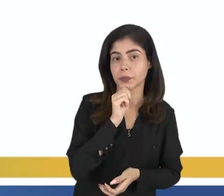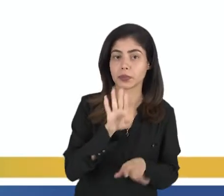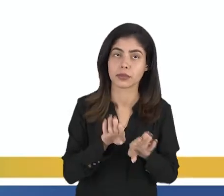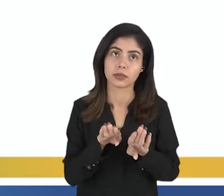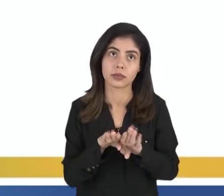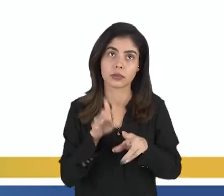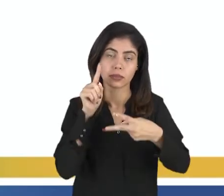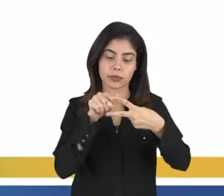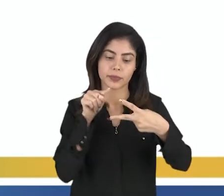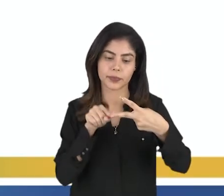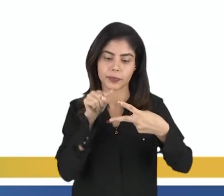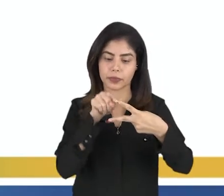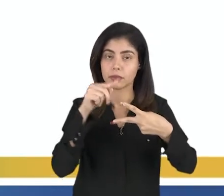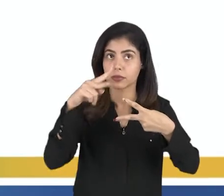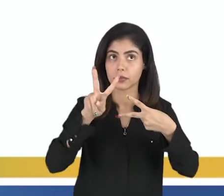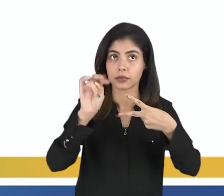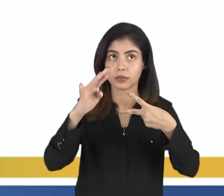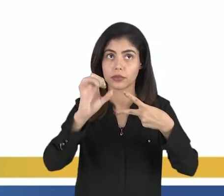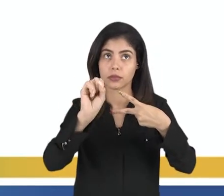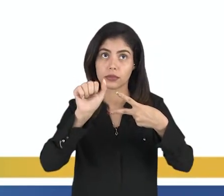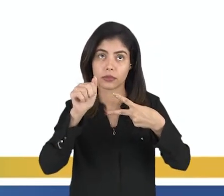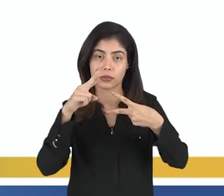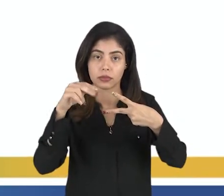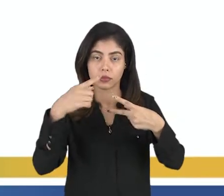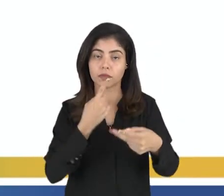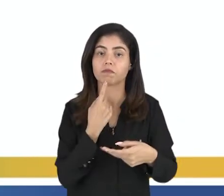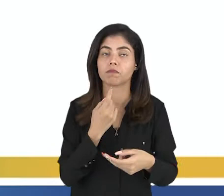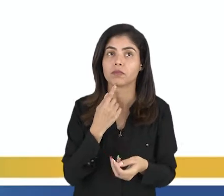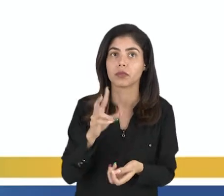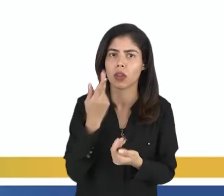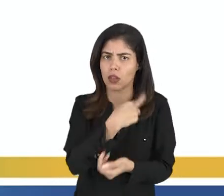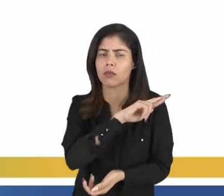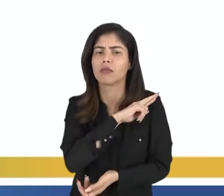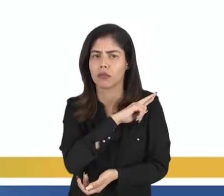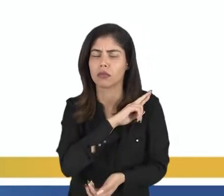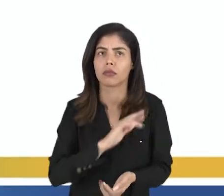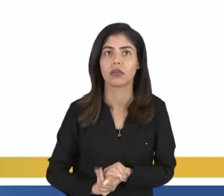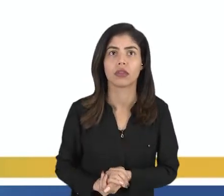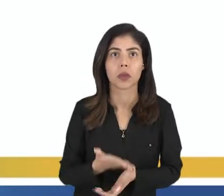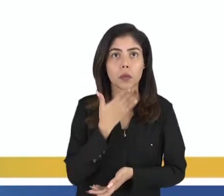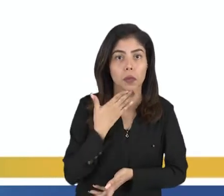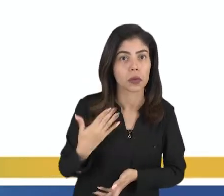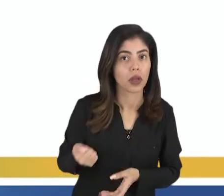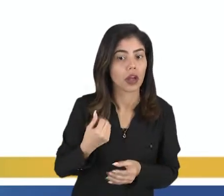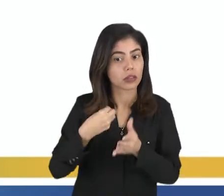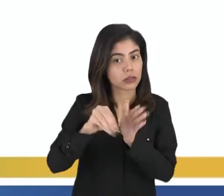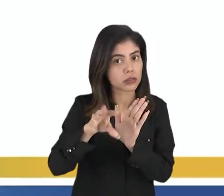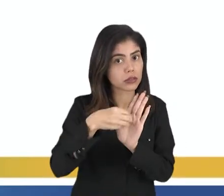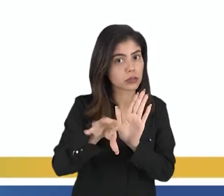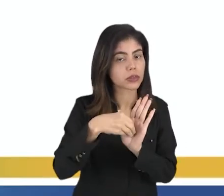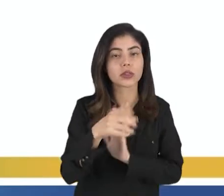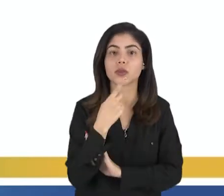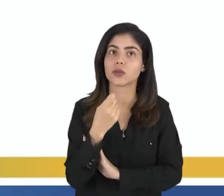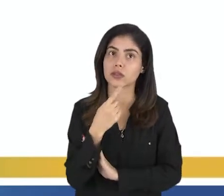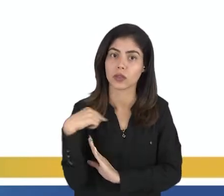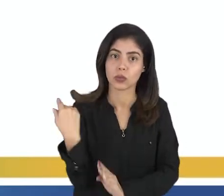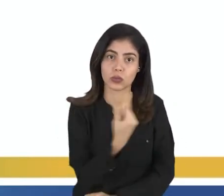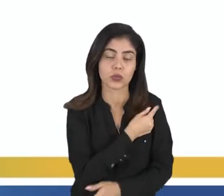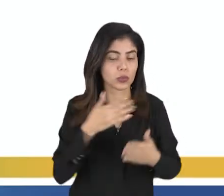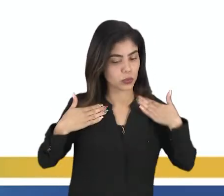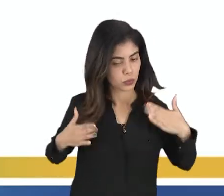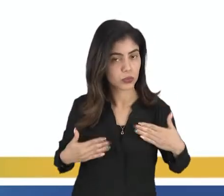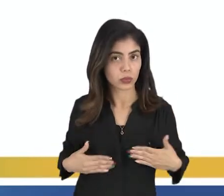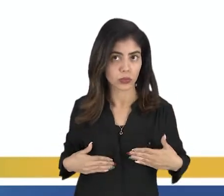Além disso, nós temos os vasos sanguíneos. Os vasos sanguíneos, eles são responsáveis por garantir o transporte desse sangue ao